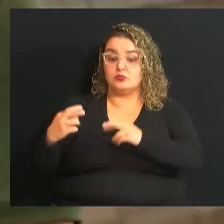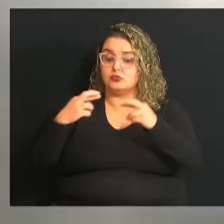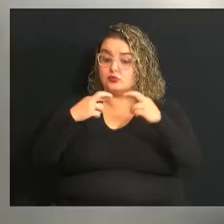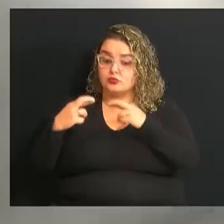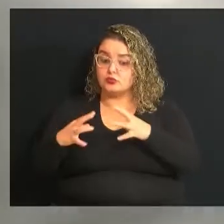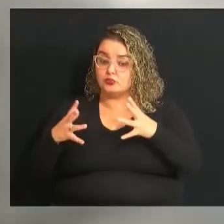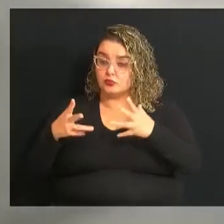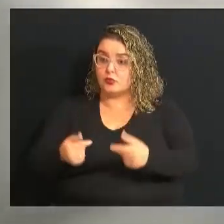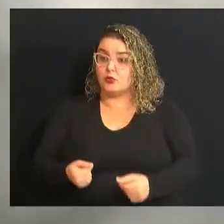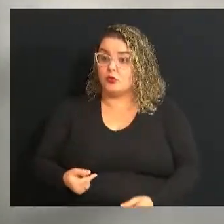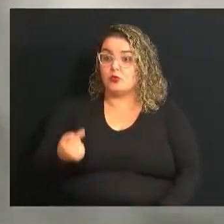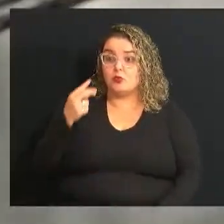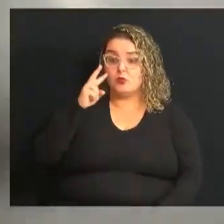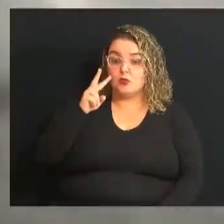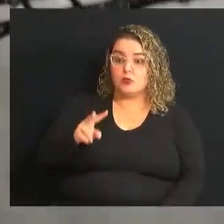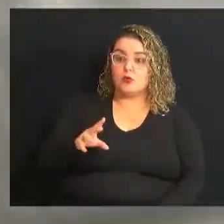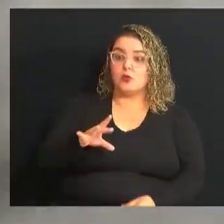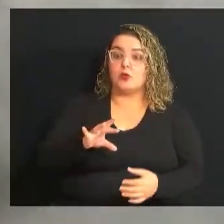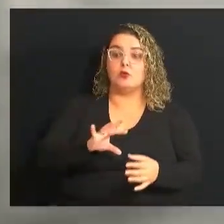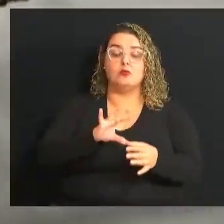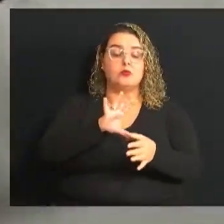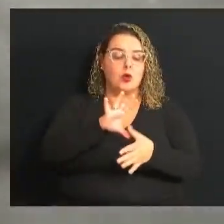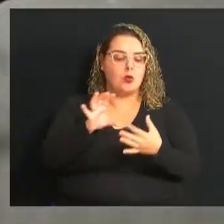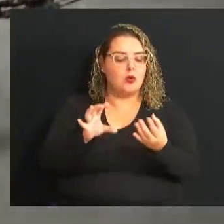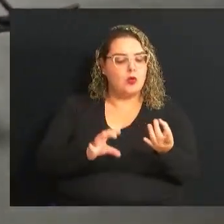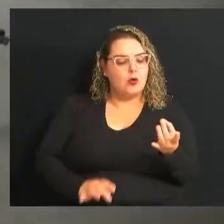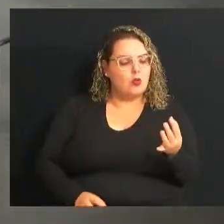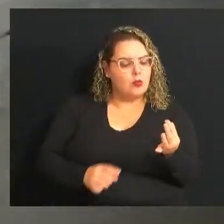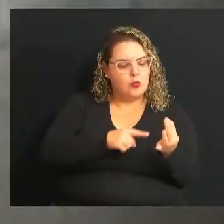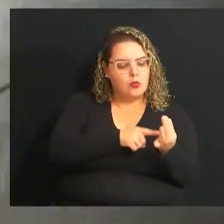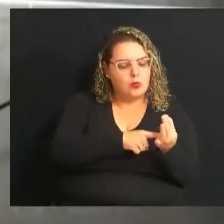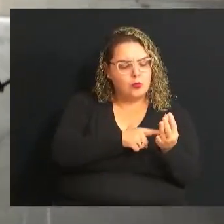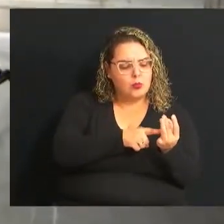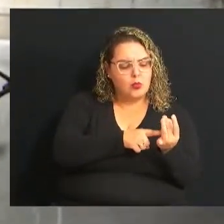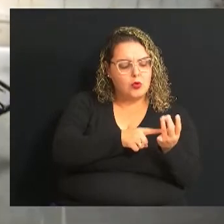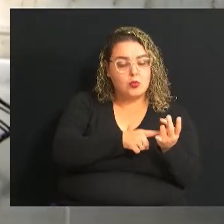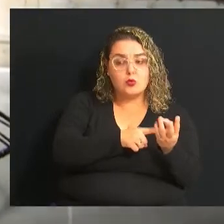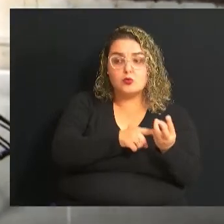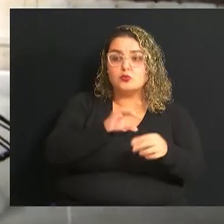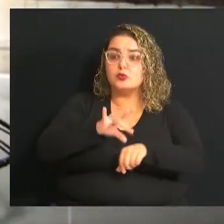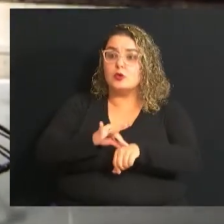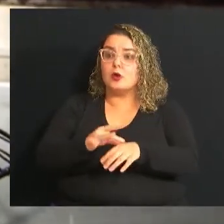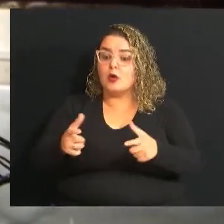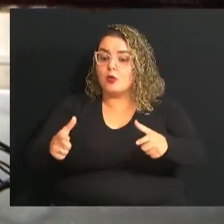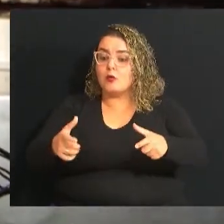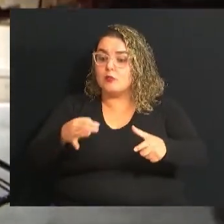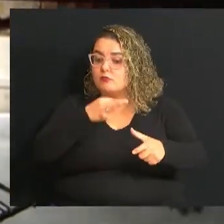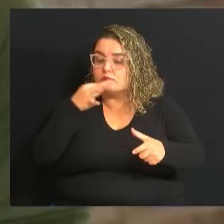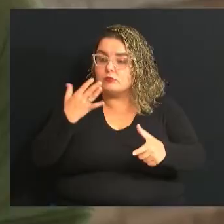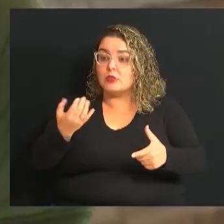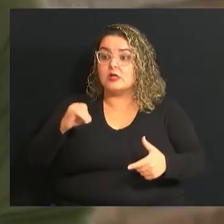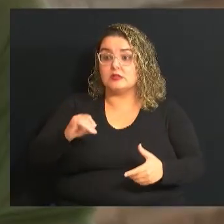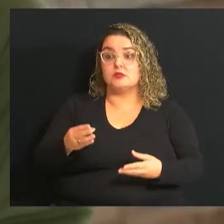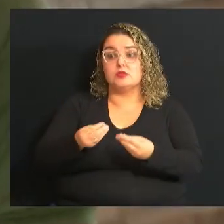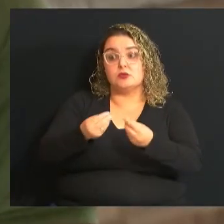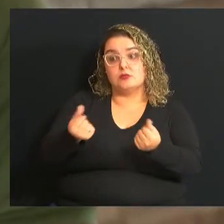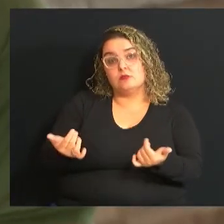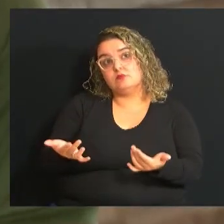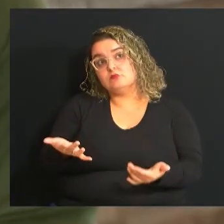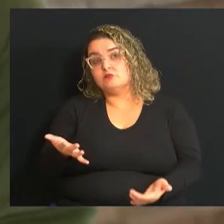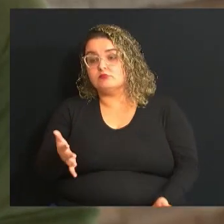a declarar e constar ali quanto a mais o consumidor terá que pagar, caso ele